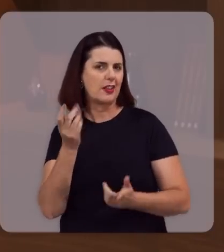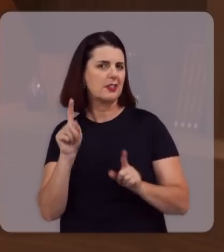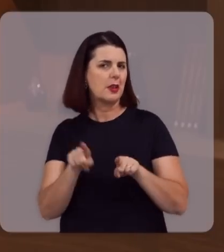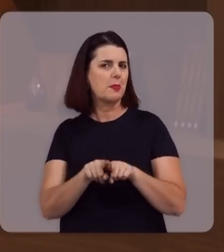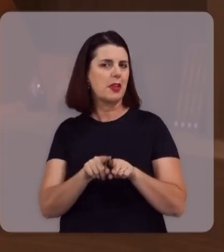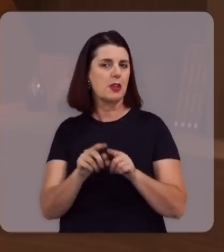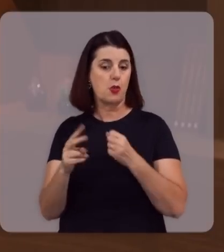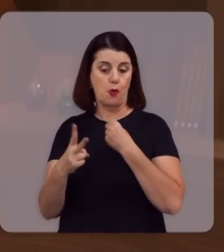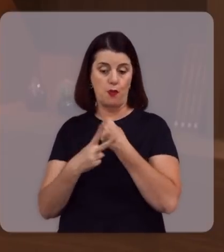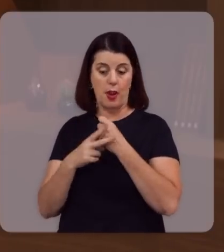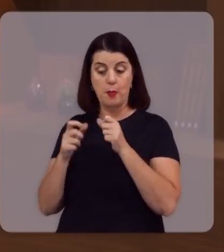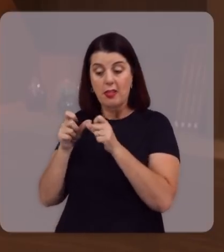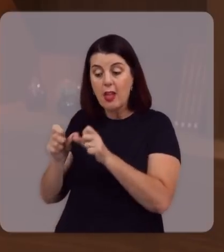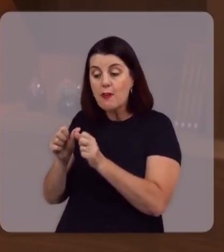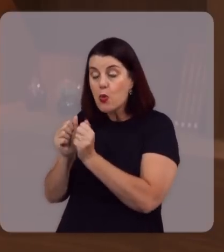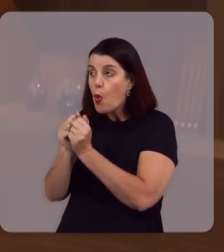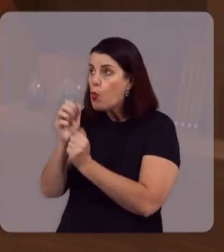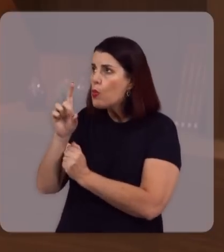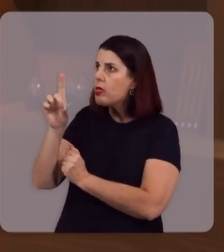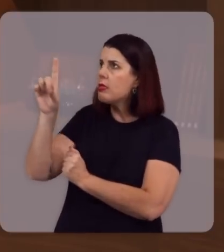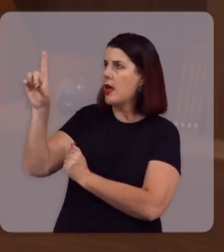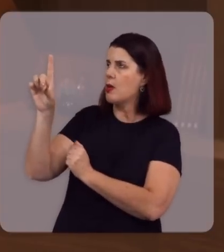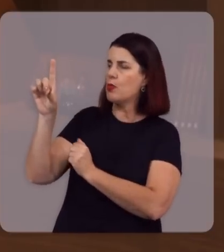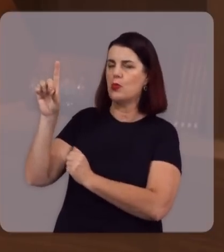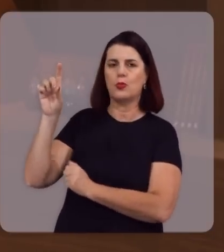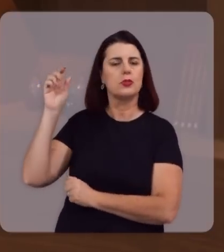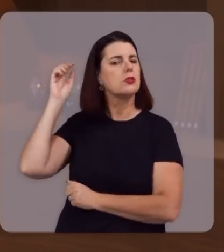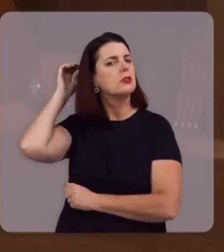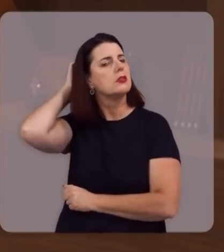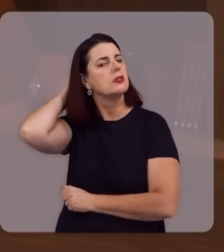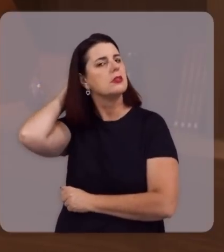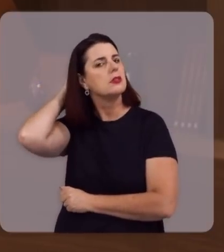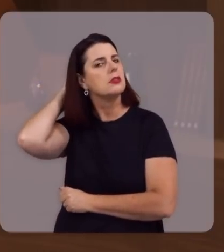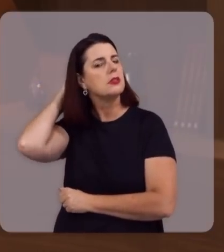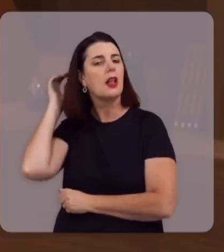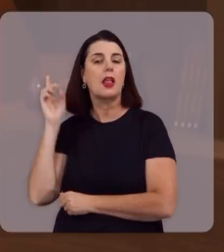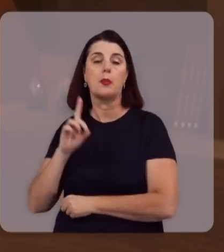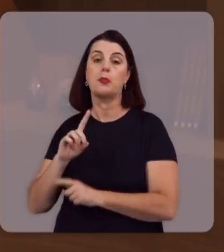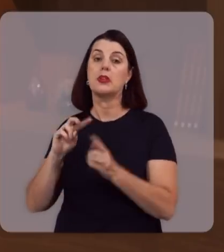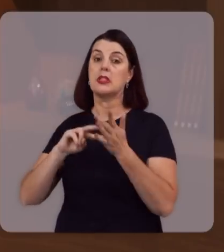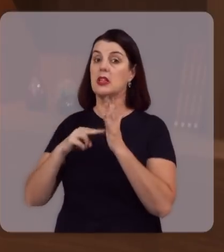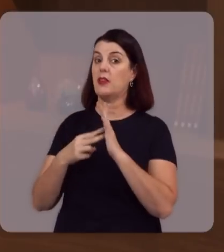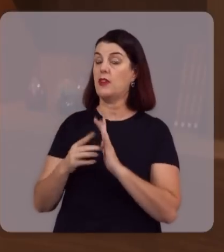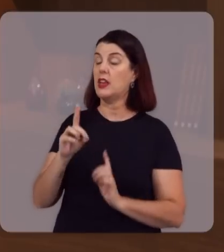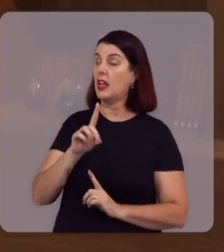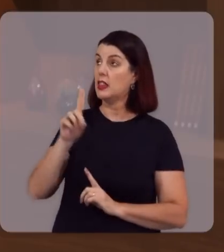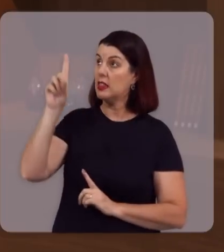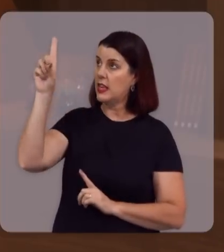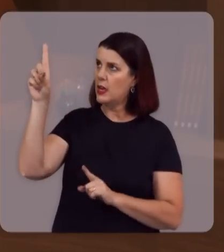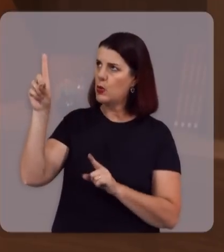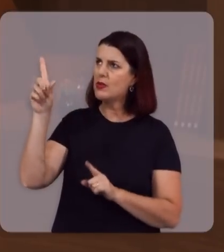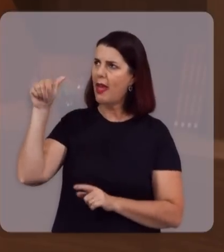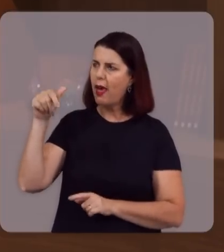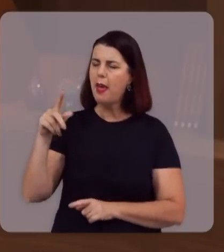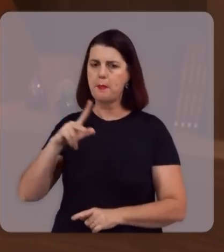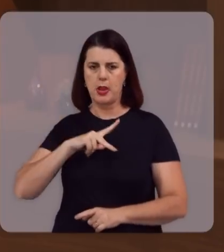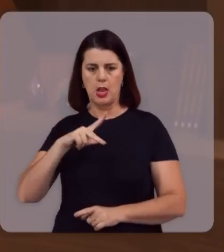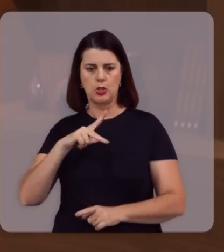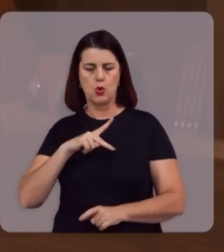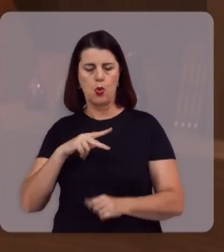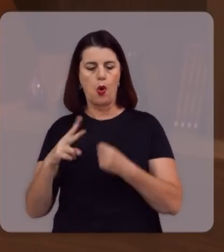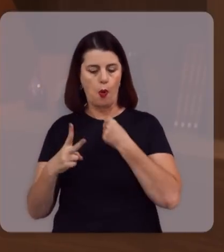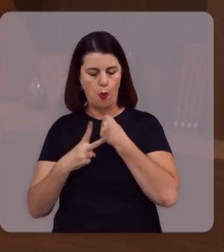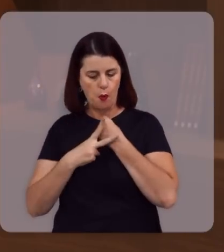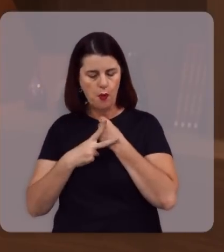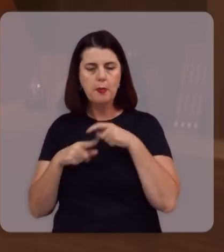Verbo estava com Deus, no sentido de que Deus é um ser pessoal e o Verbo também o é. E